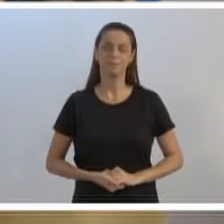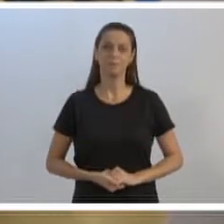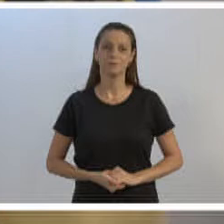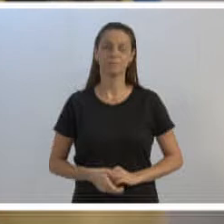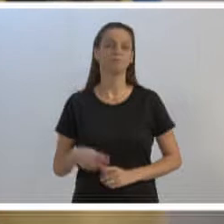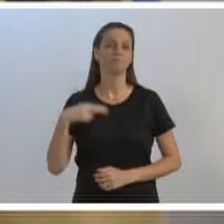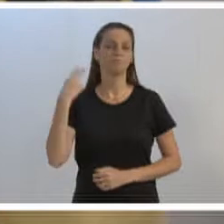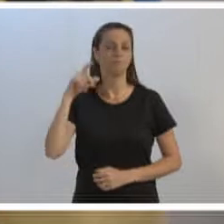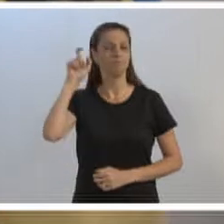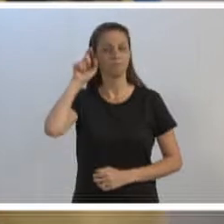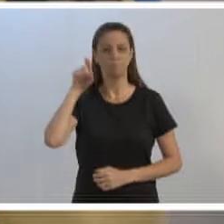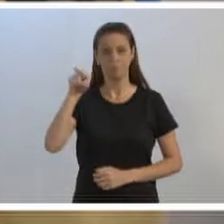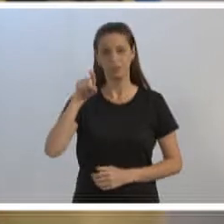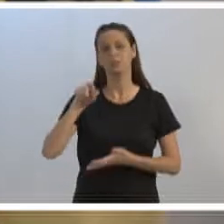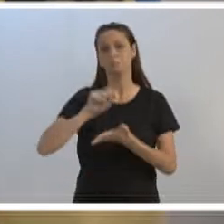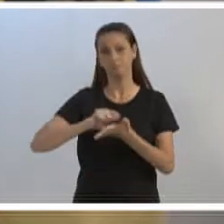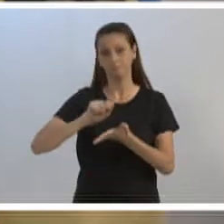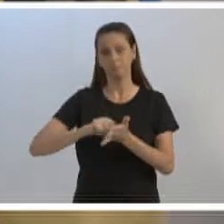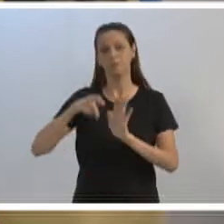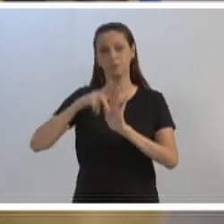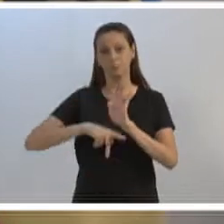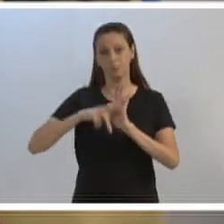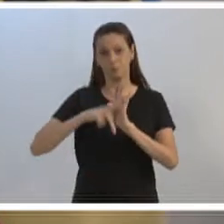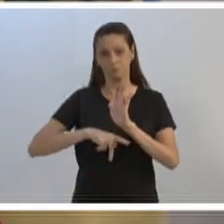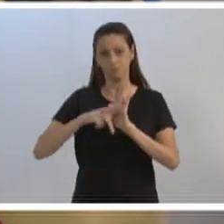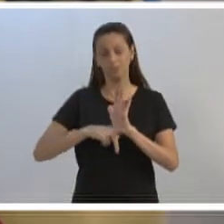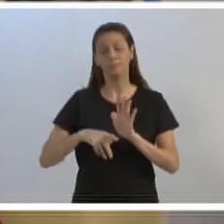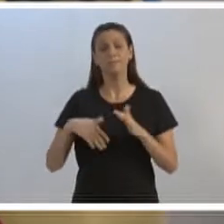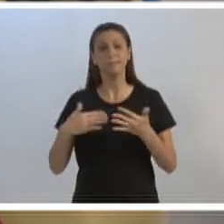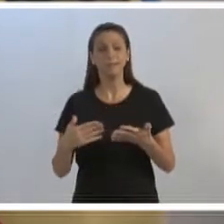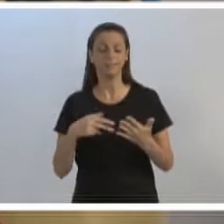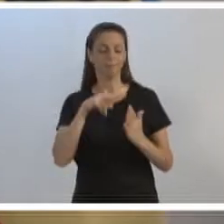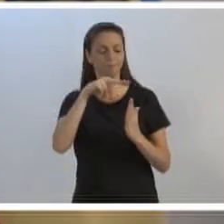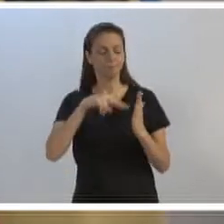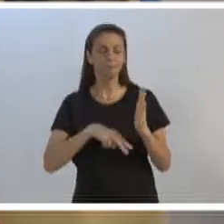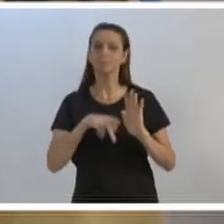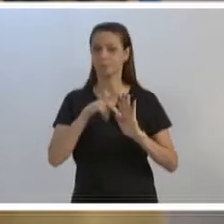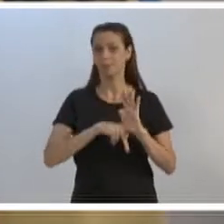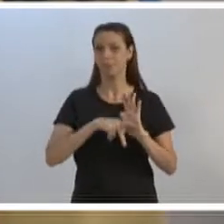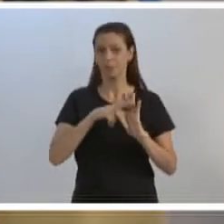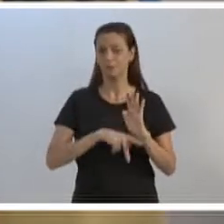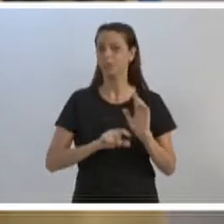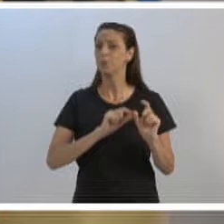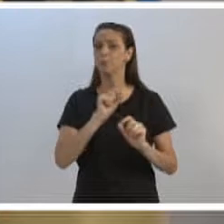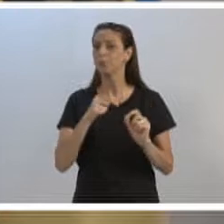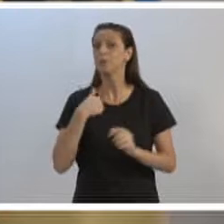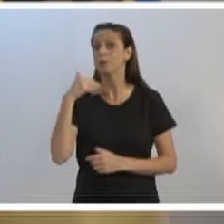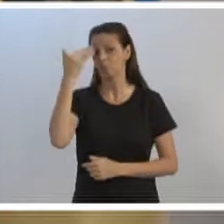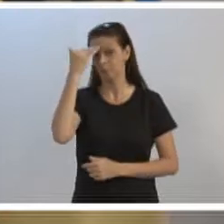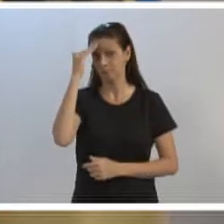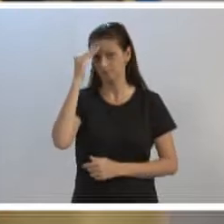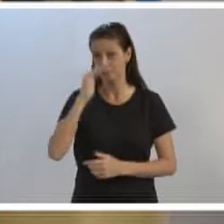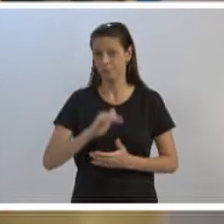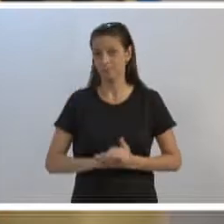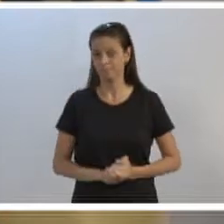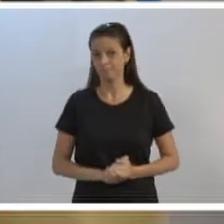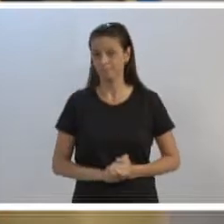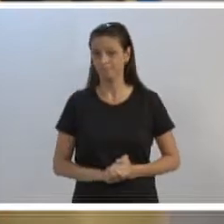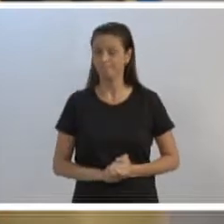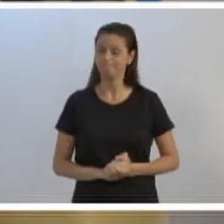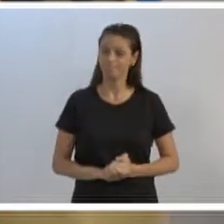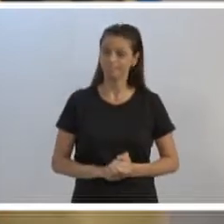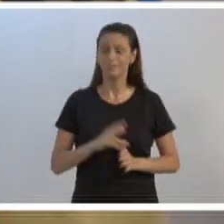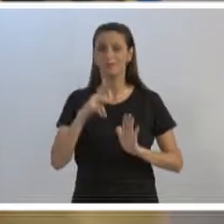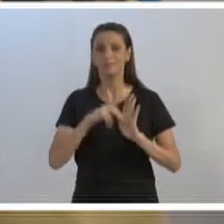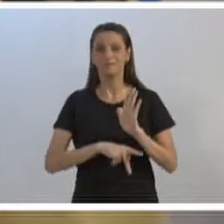Vereador Mantal, que é o autor desse projeto, e senhores vereadores, o meu entendimento quanto ao projeto é que ele acaba perdendo a